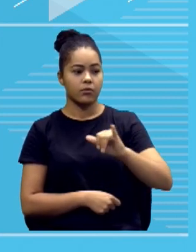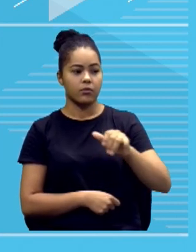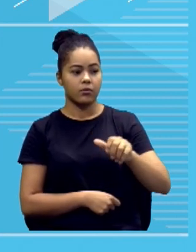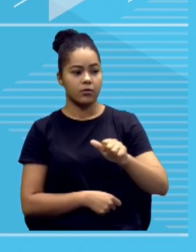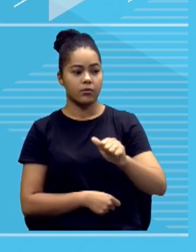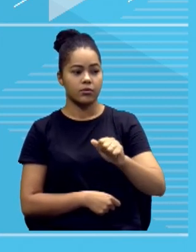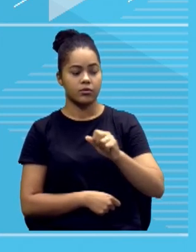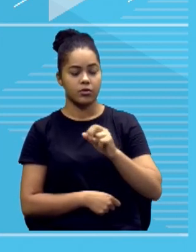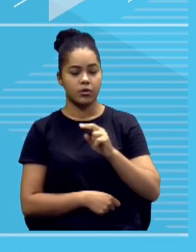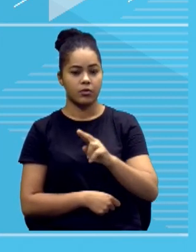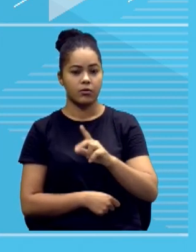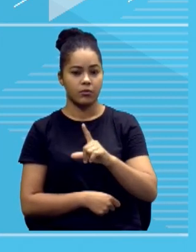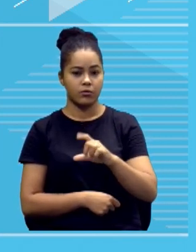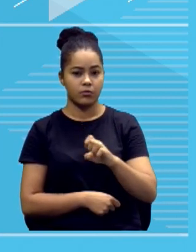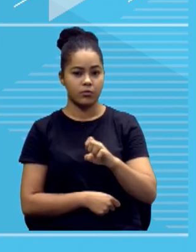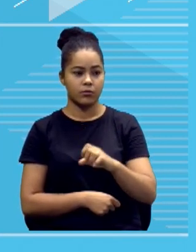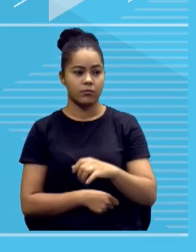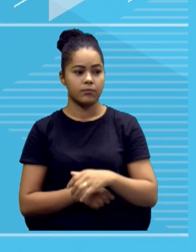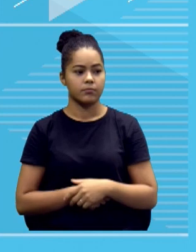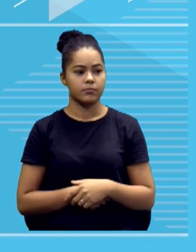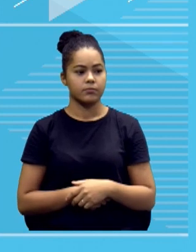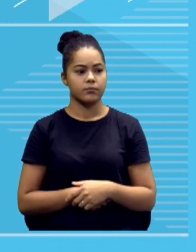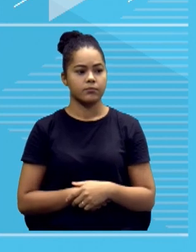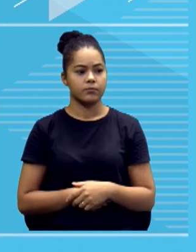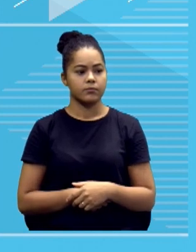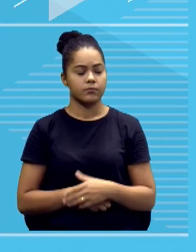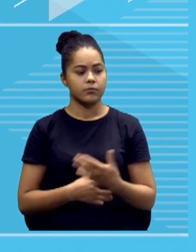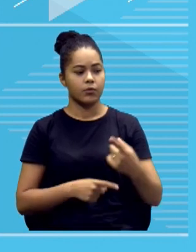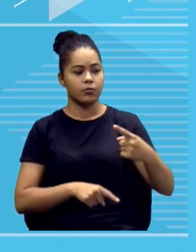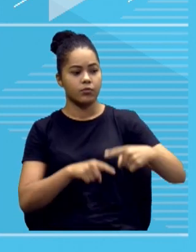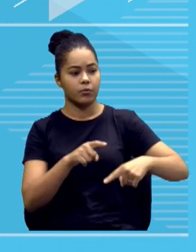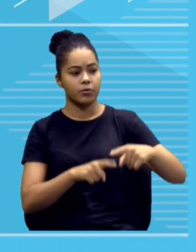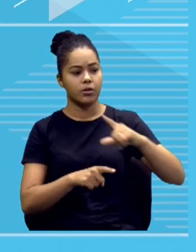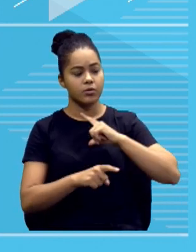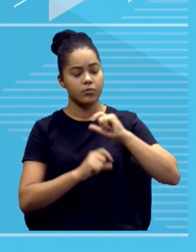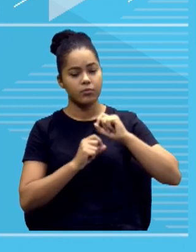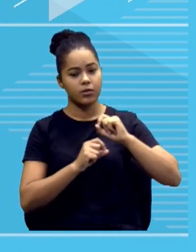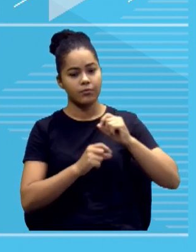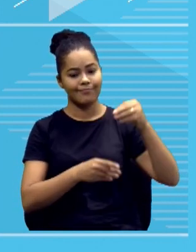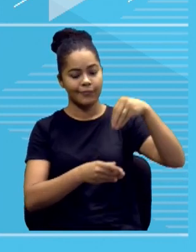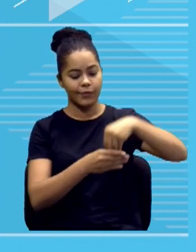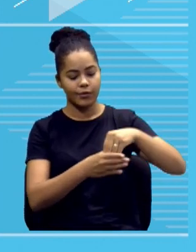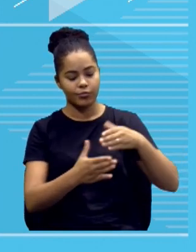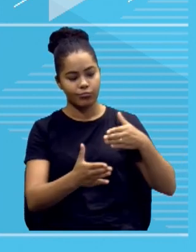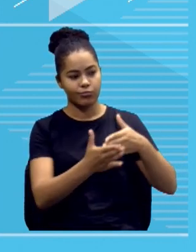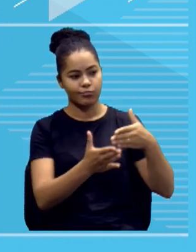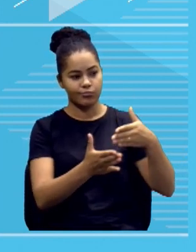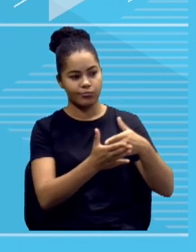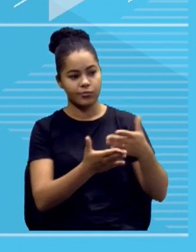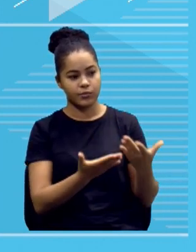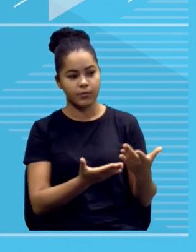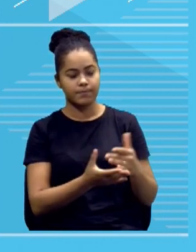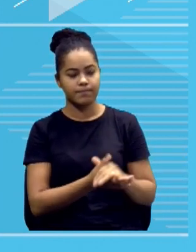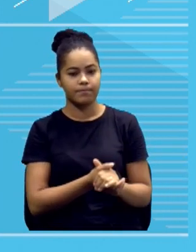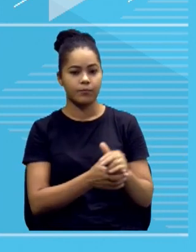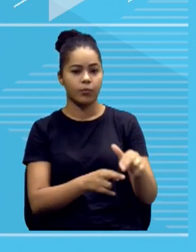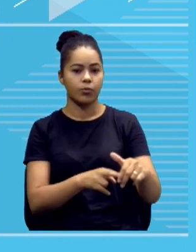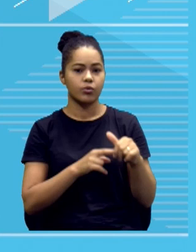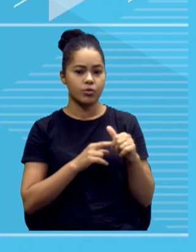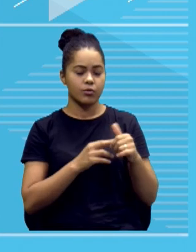geradores apresentam uma certa resistência interna. Logo, não há gerador perfeito.